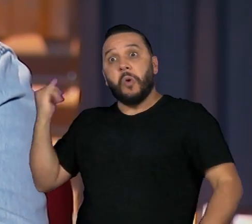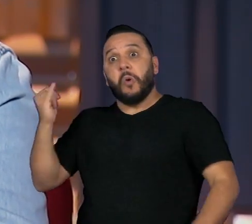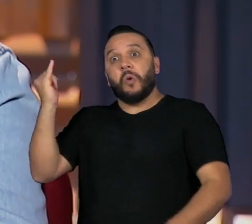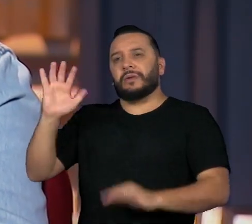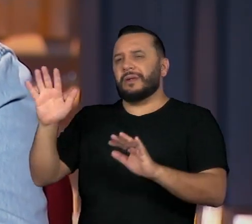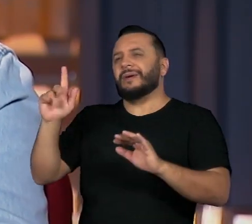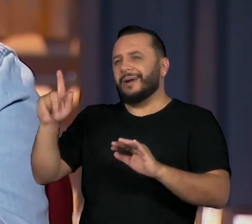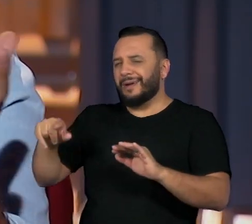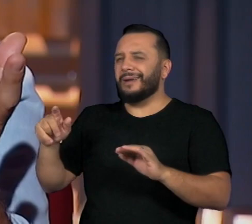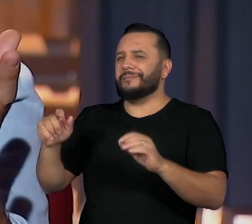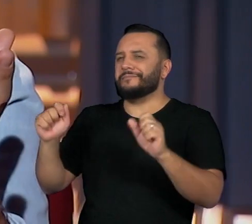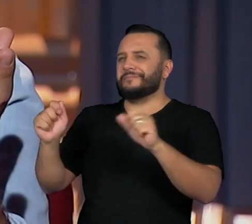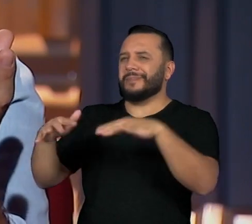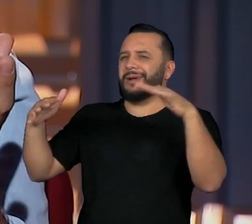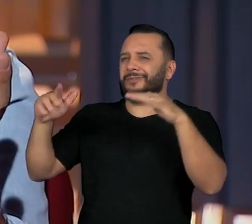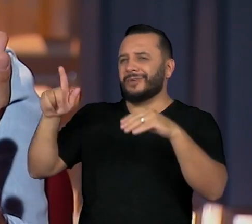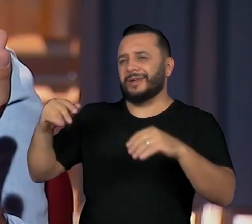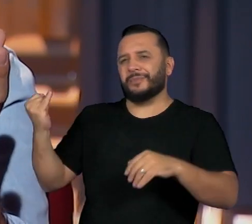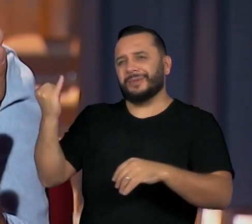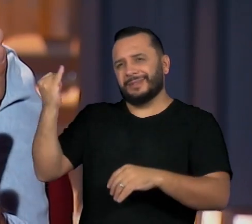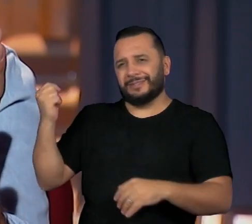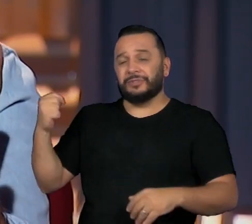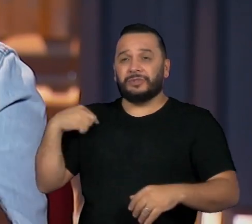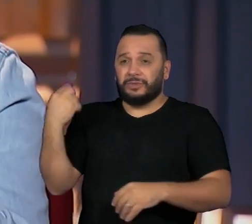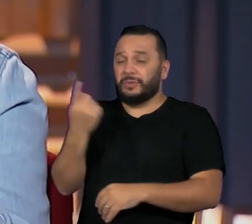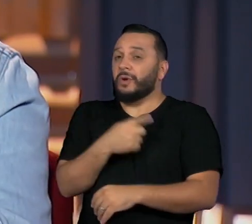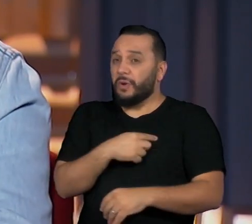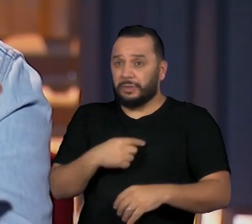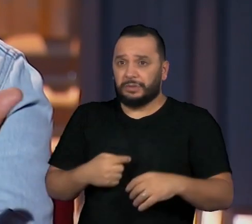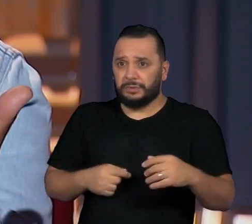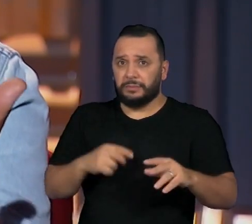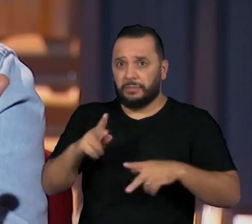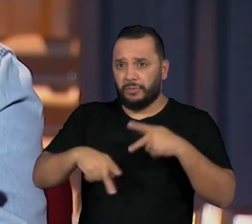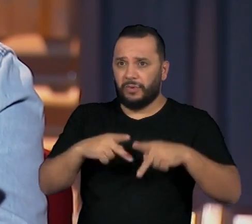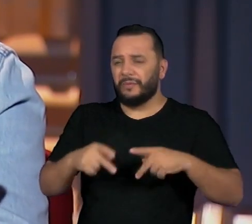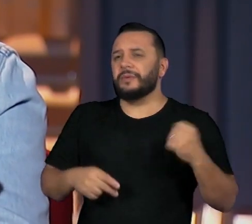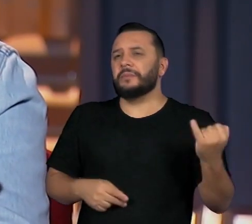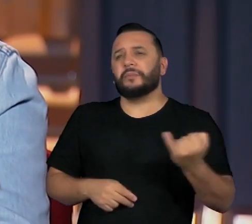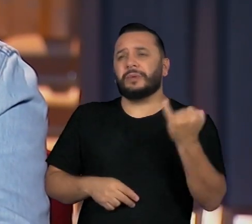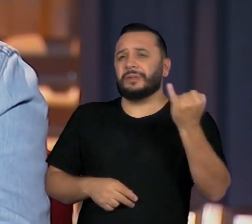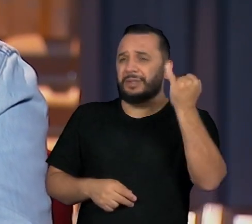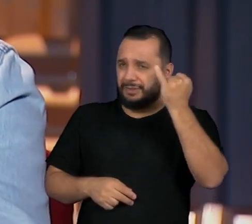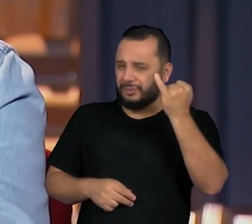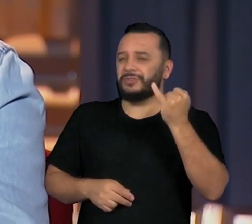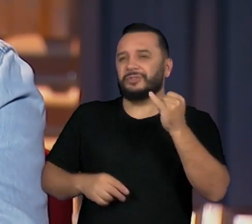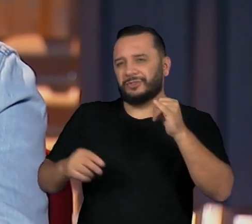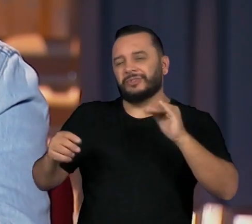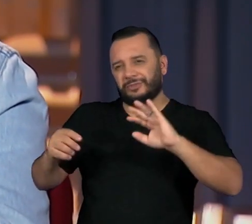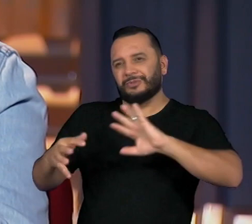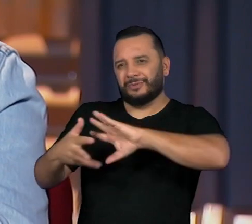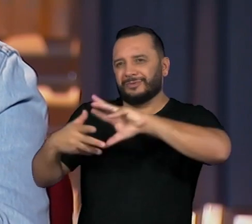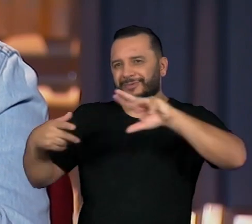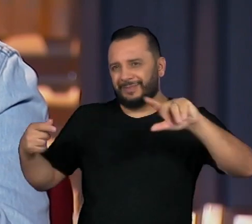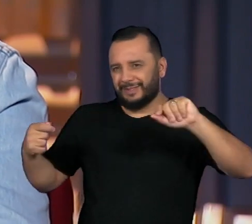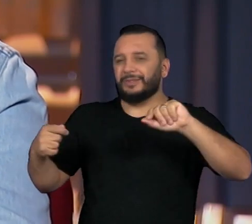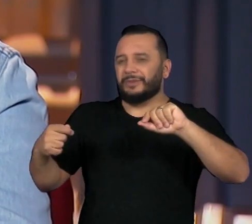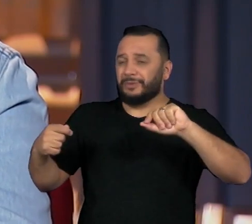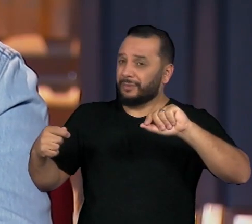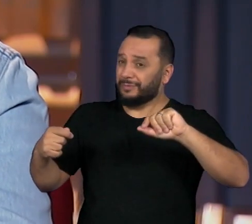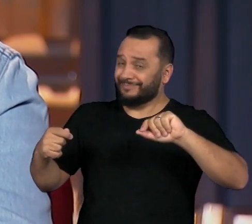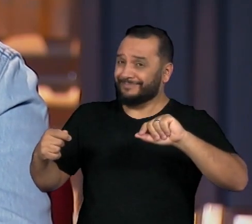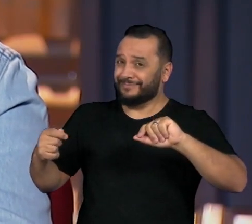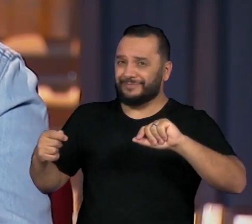temos profunda relevância cósmica, né? O fato de a gente poder ter essa conversa aqui, né? Provavelmente